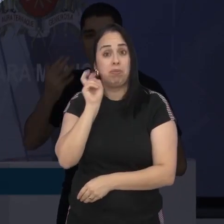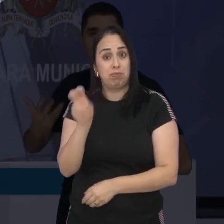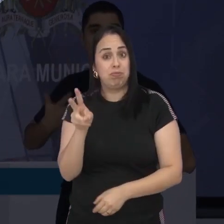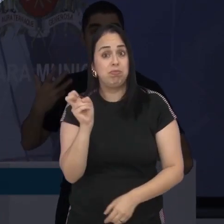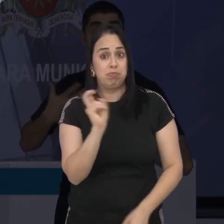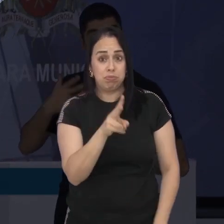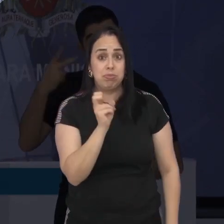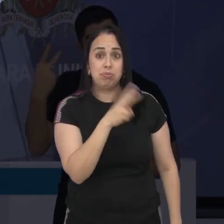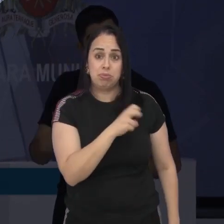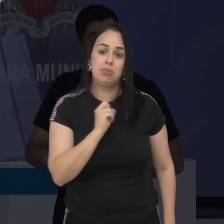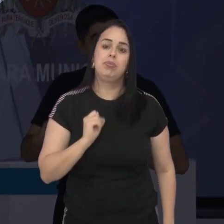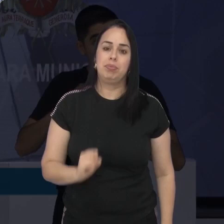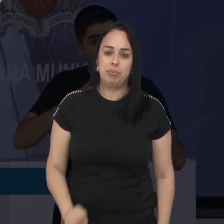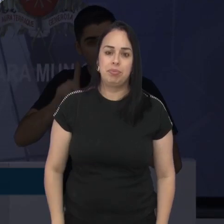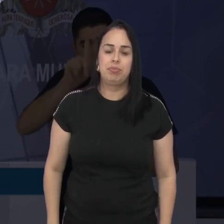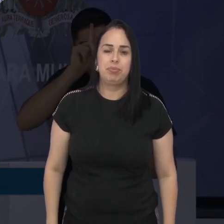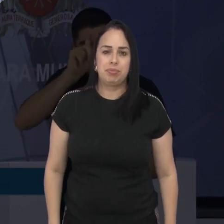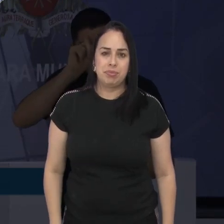dos Campos.